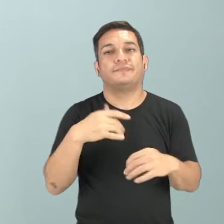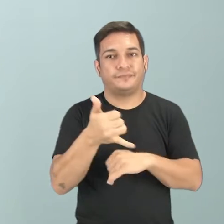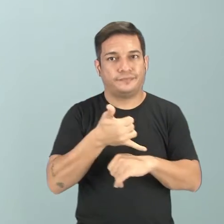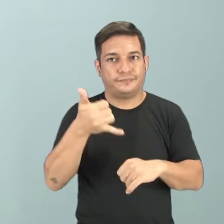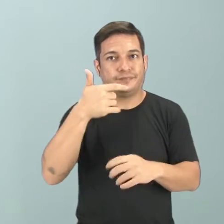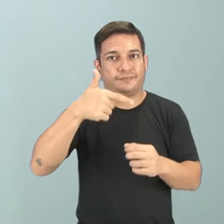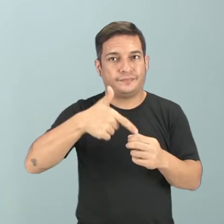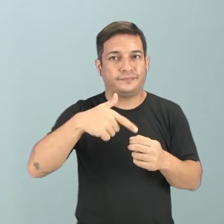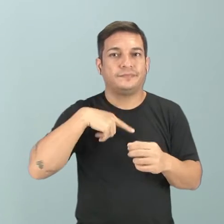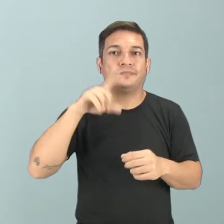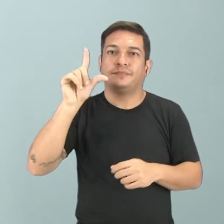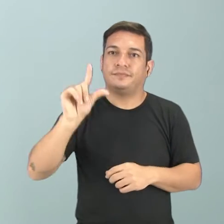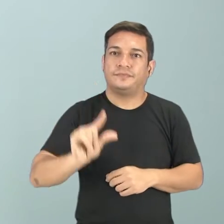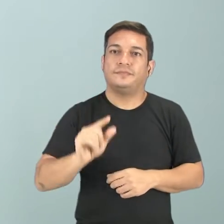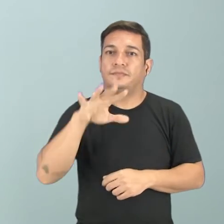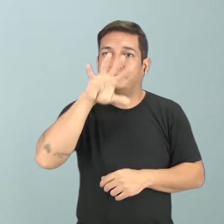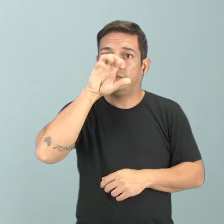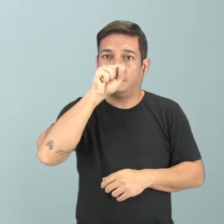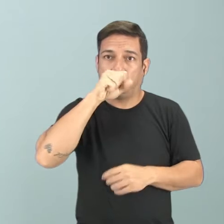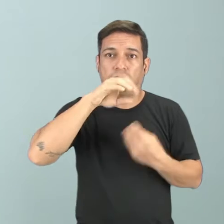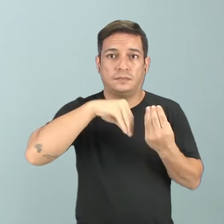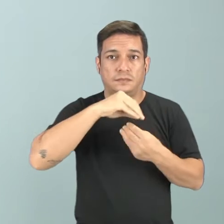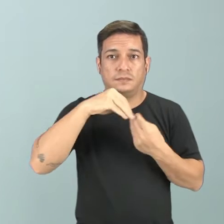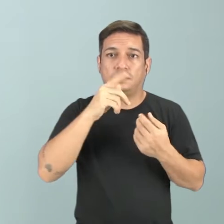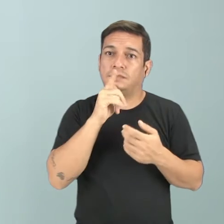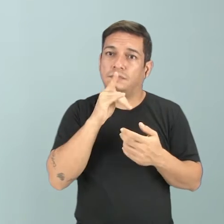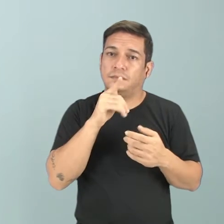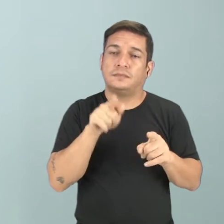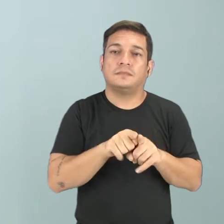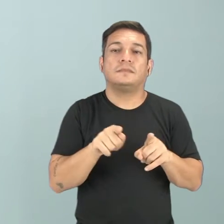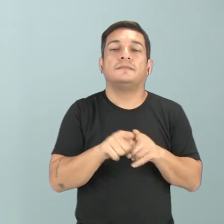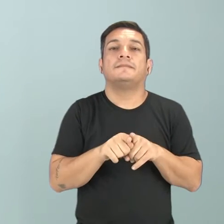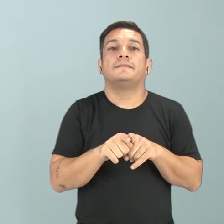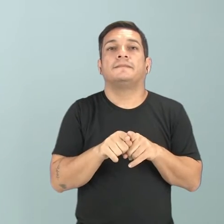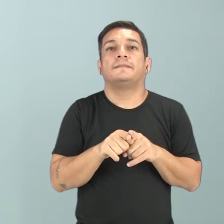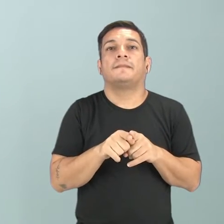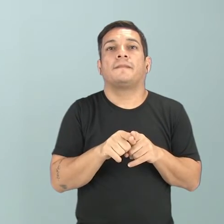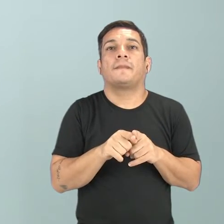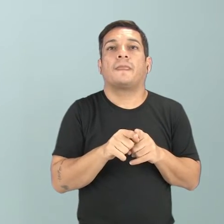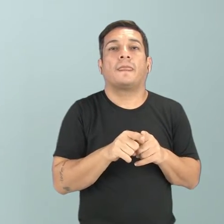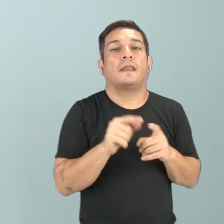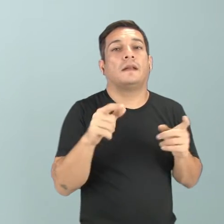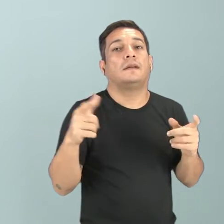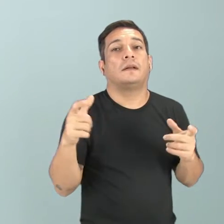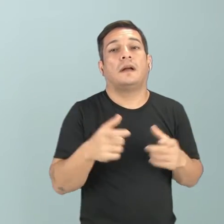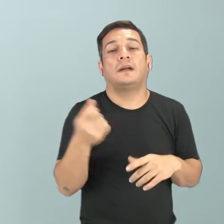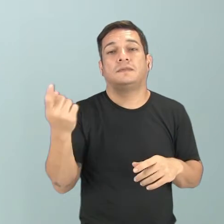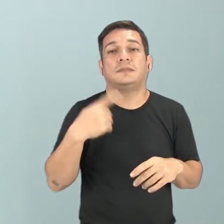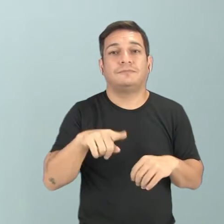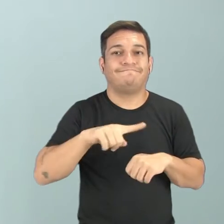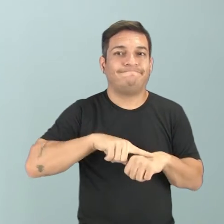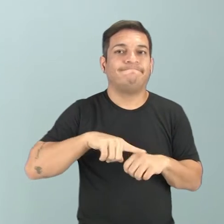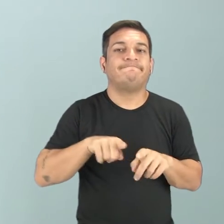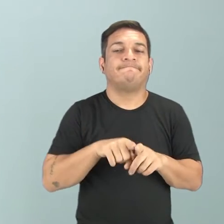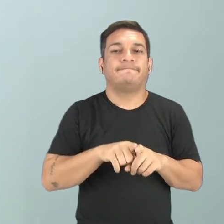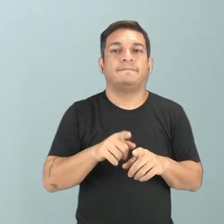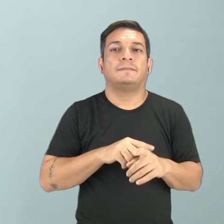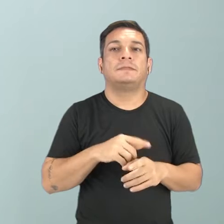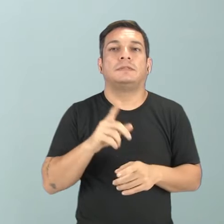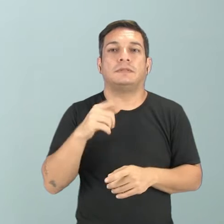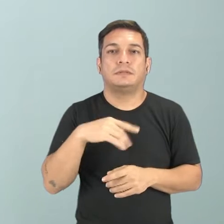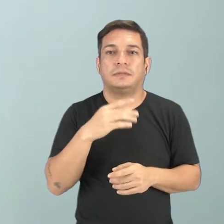isso. Diminuição de oxigênio dissolvido na água, além da grande contaminação na